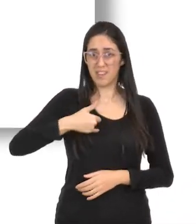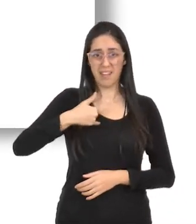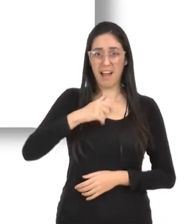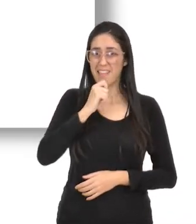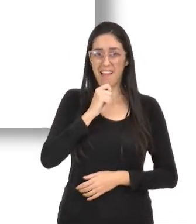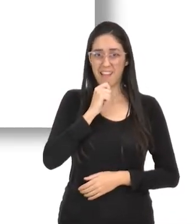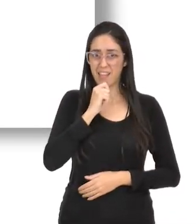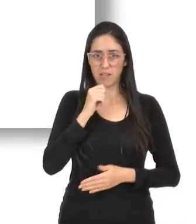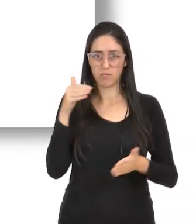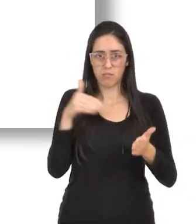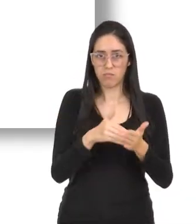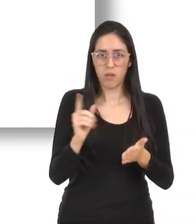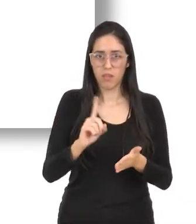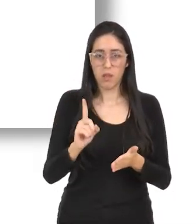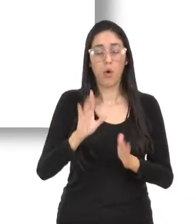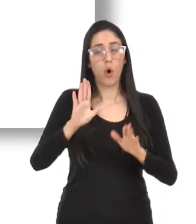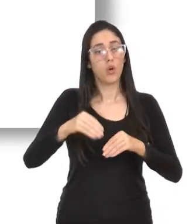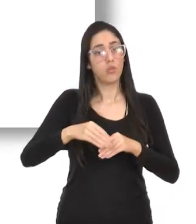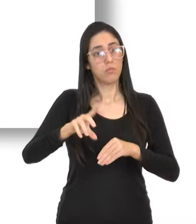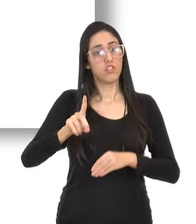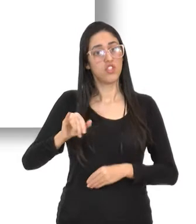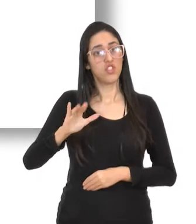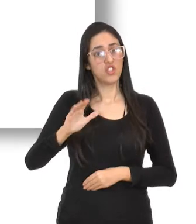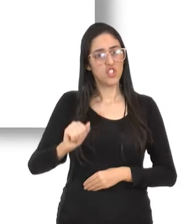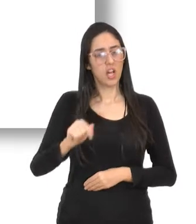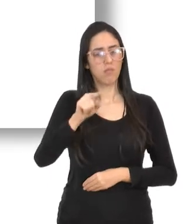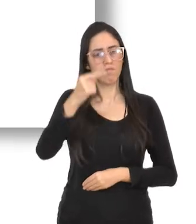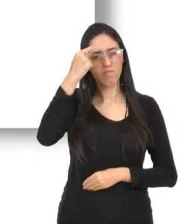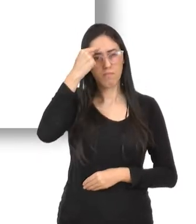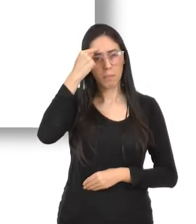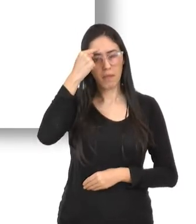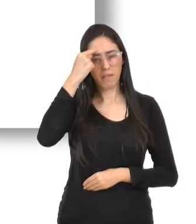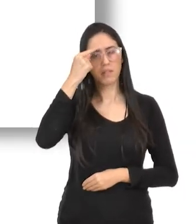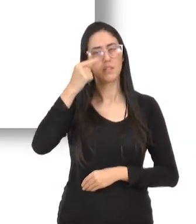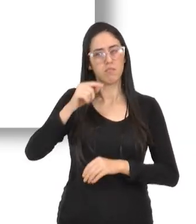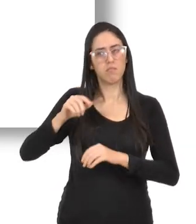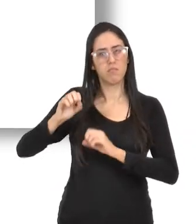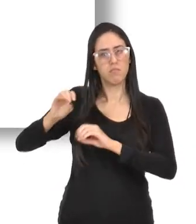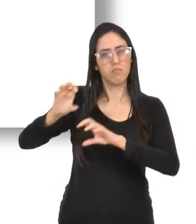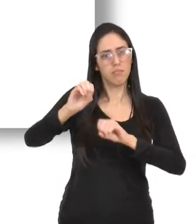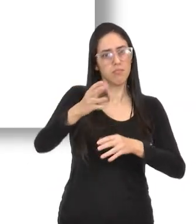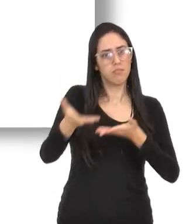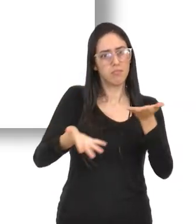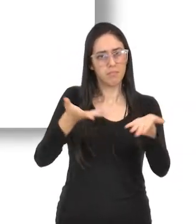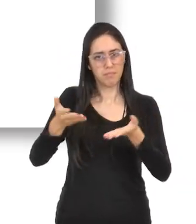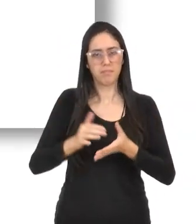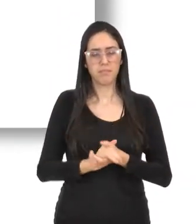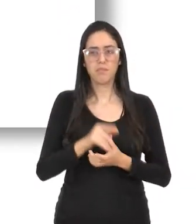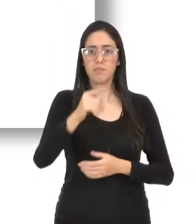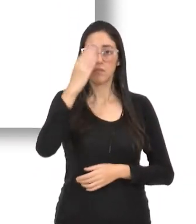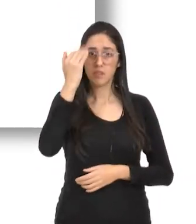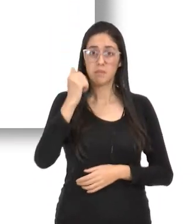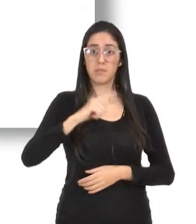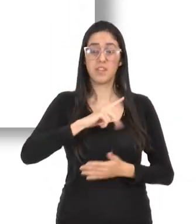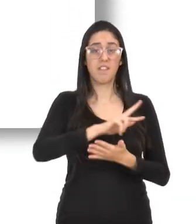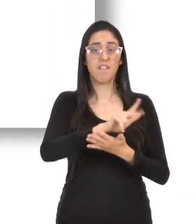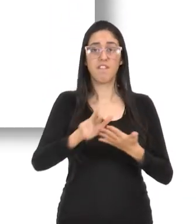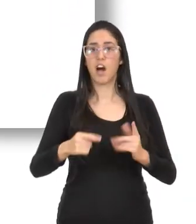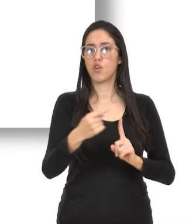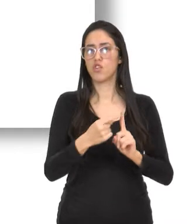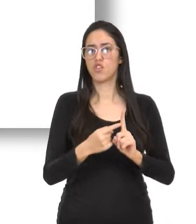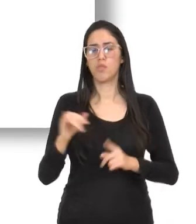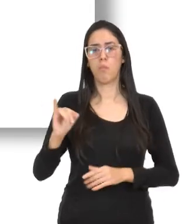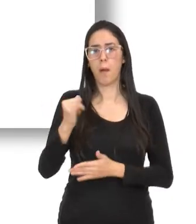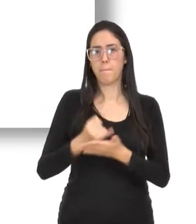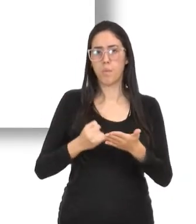idade ainda para isso, vale a dica para que possa colaborar com outras pessoas. Você já deve ter ouvido sobre vários tipos de